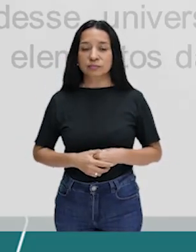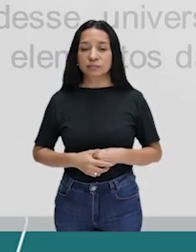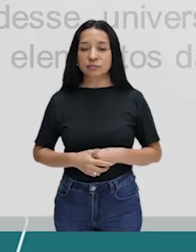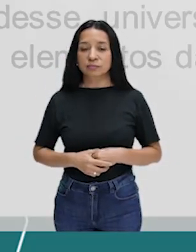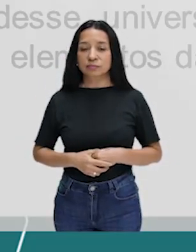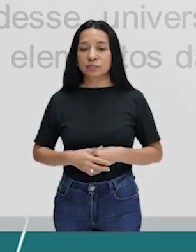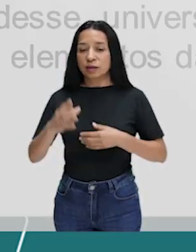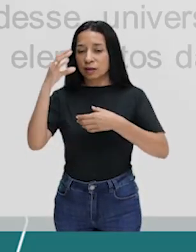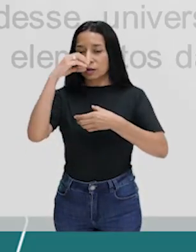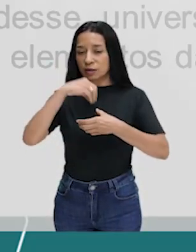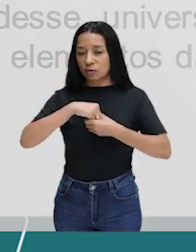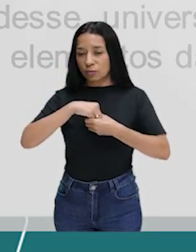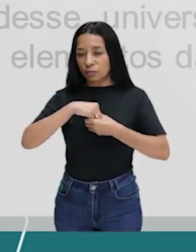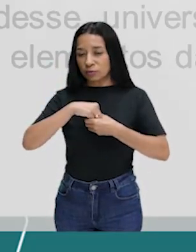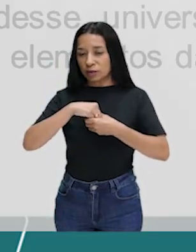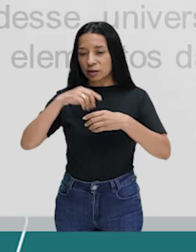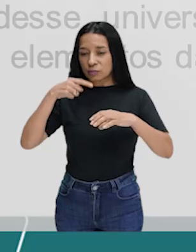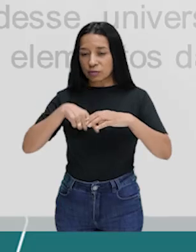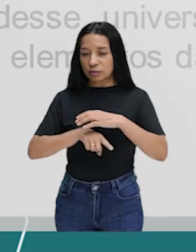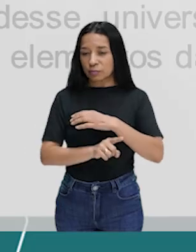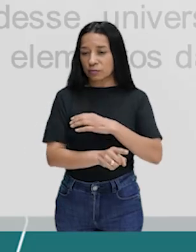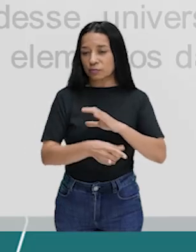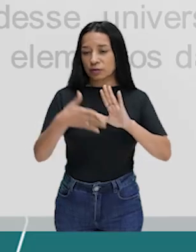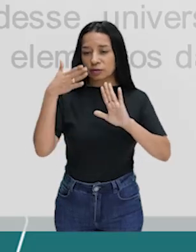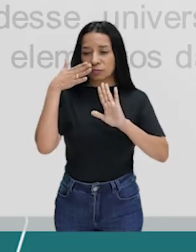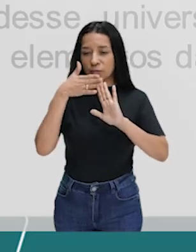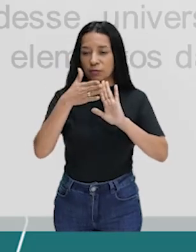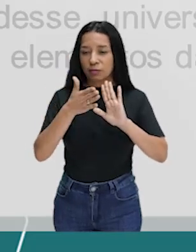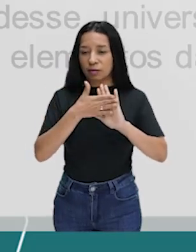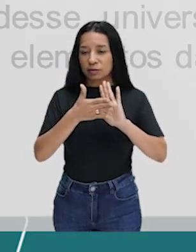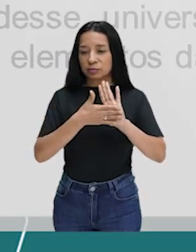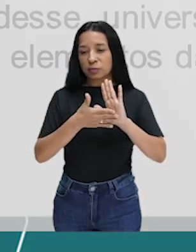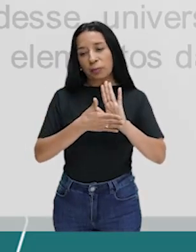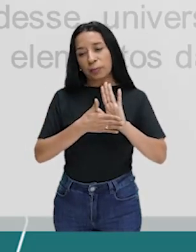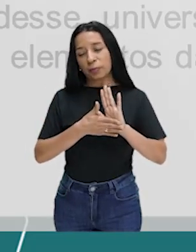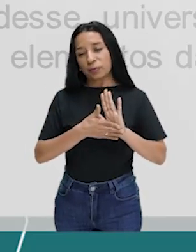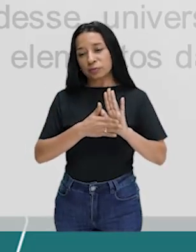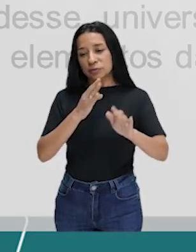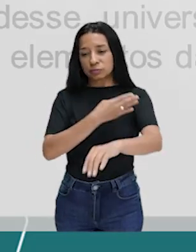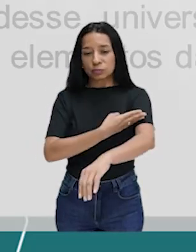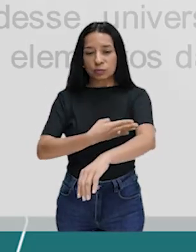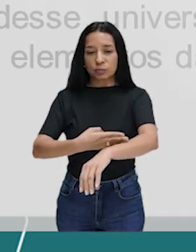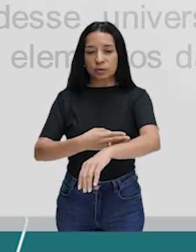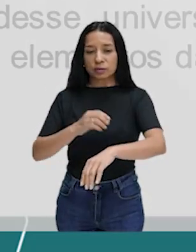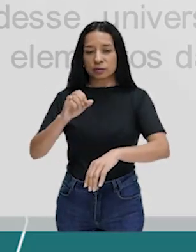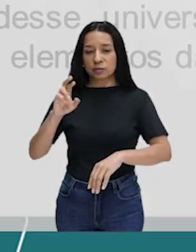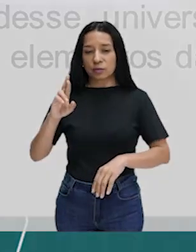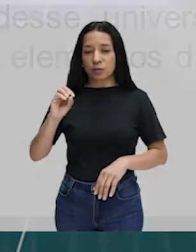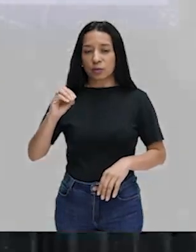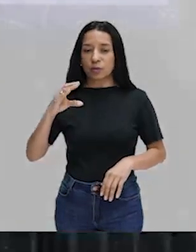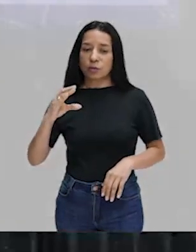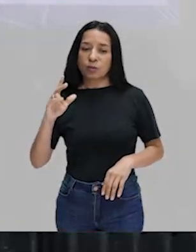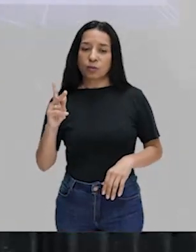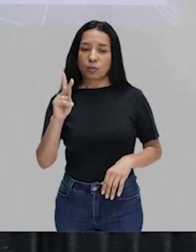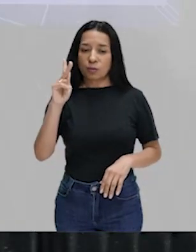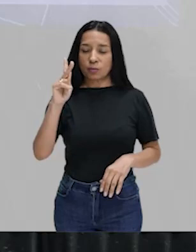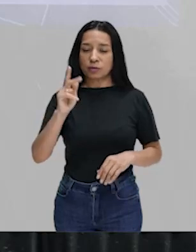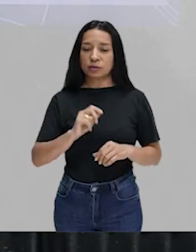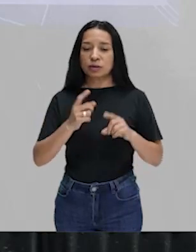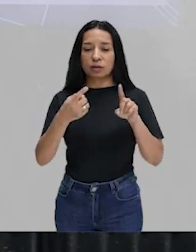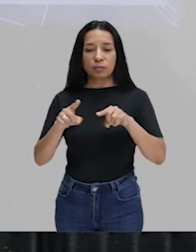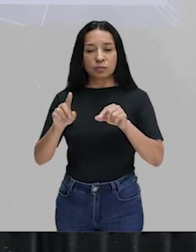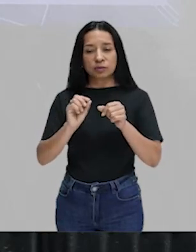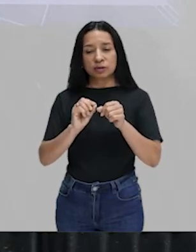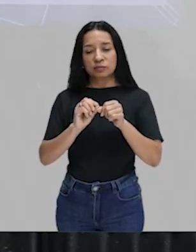e radicalizaram as propostas comportamentais do rock, da música que faziam, além dos elementos